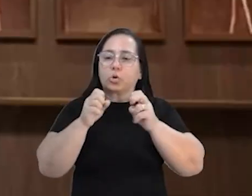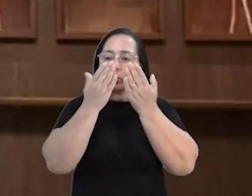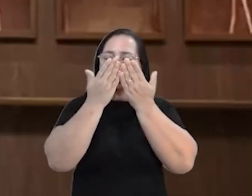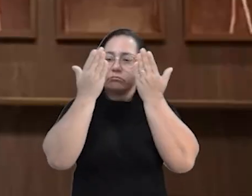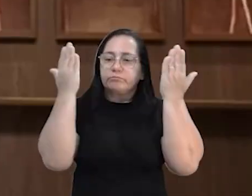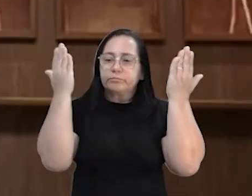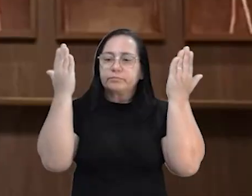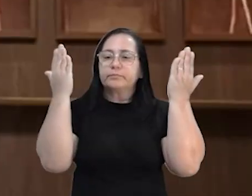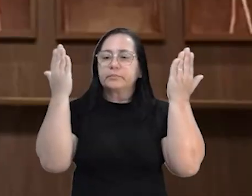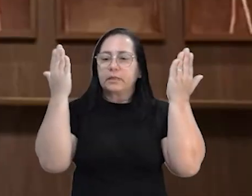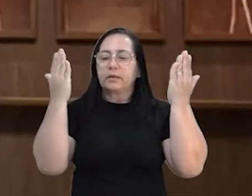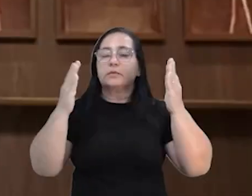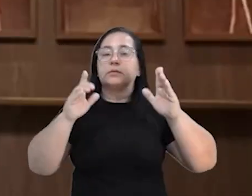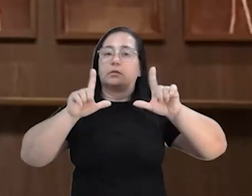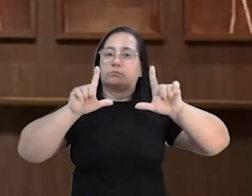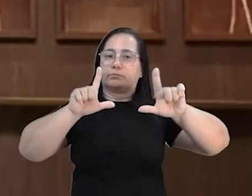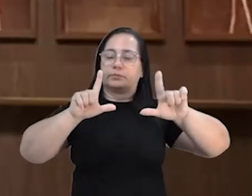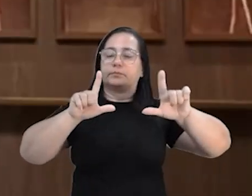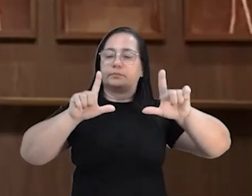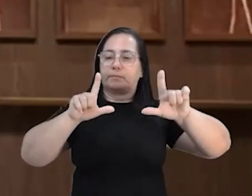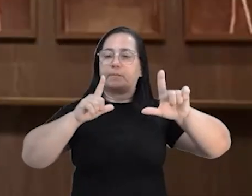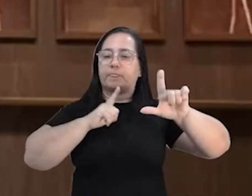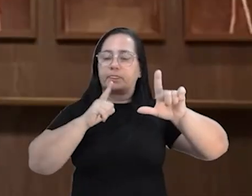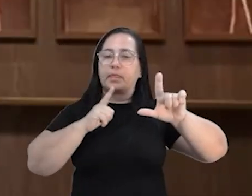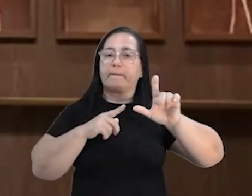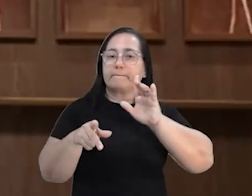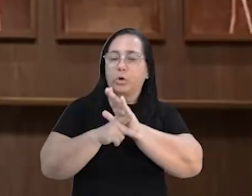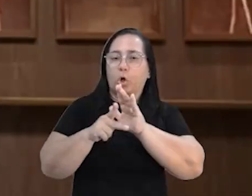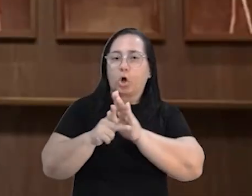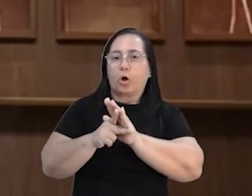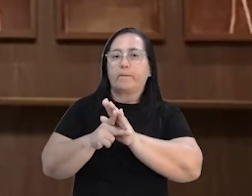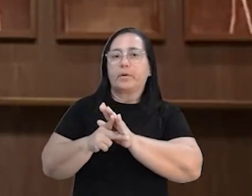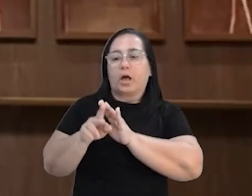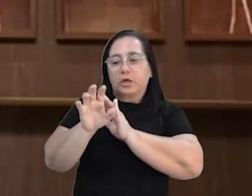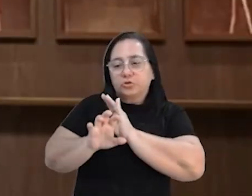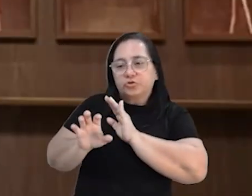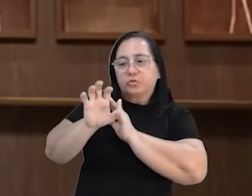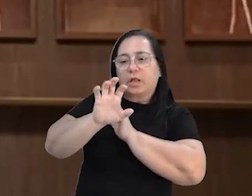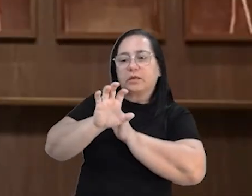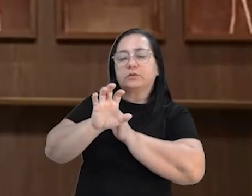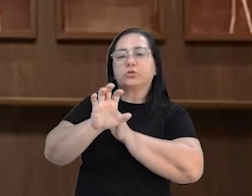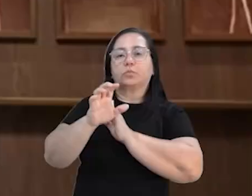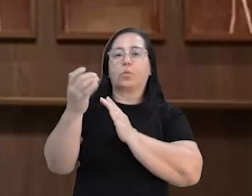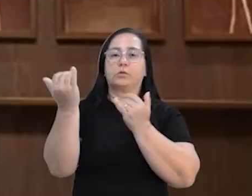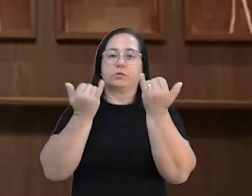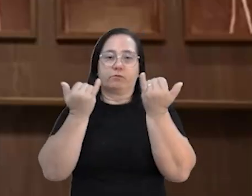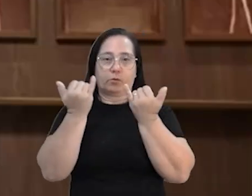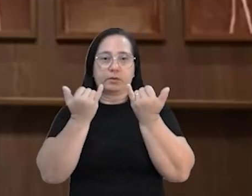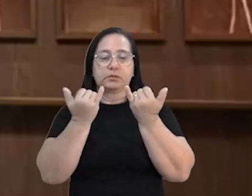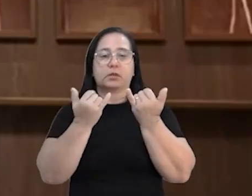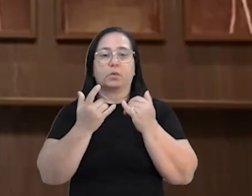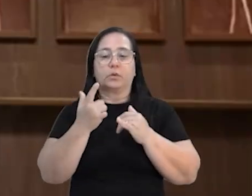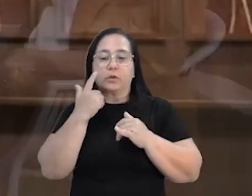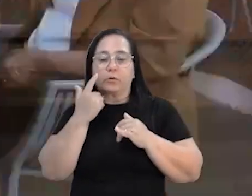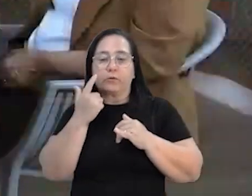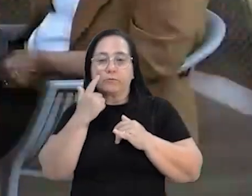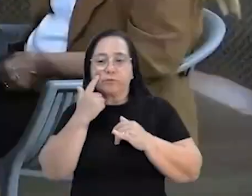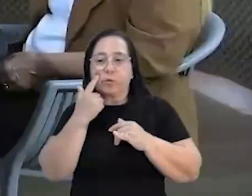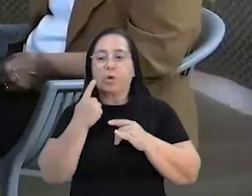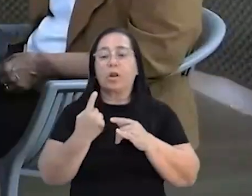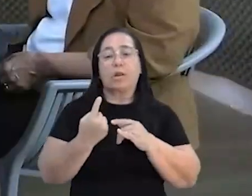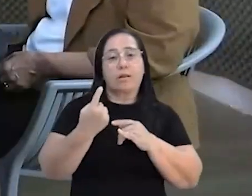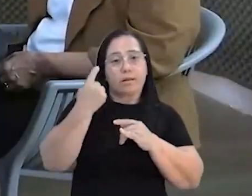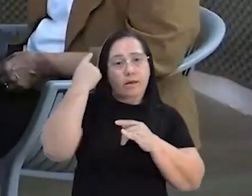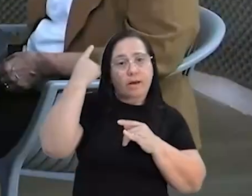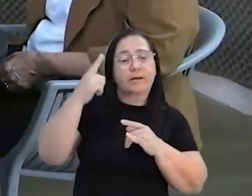dessa quebrada de paredes, né? Do regionalismo, né? Dessas informações. E a gente vê que lá ainda também